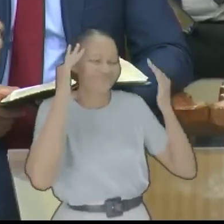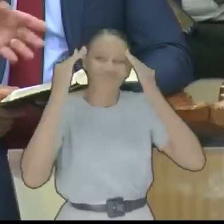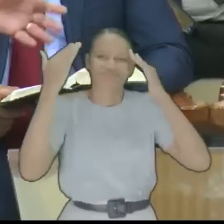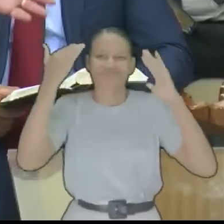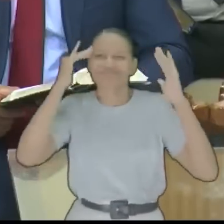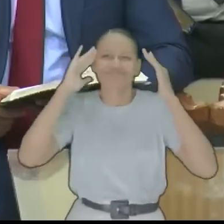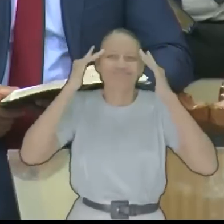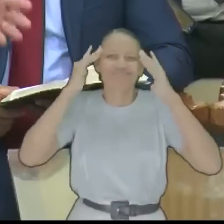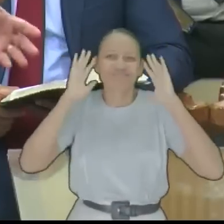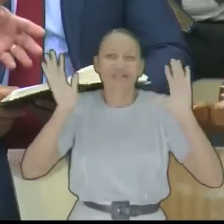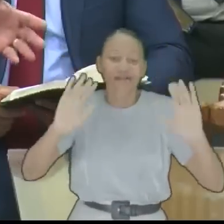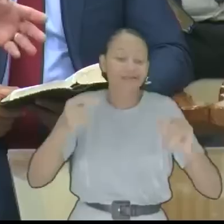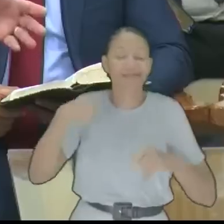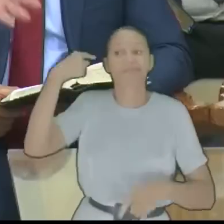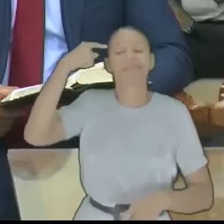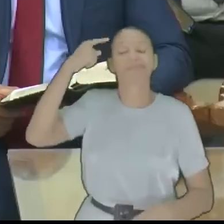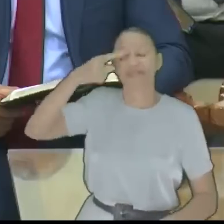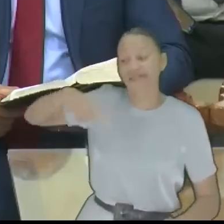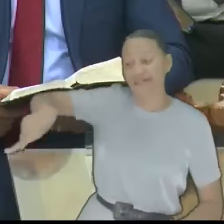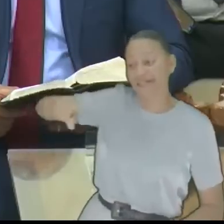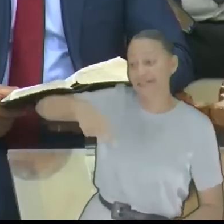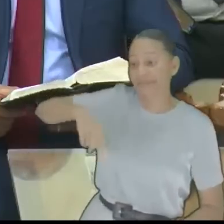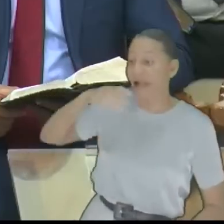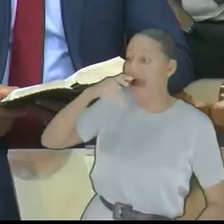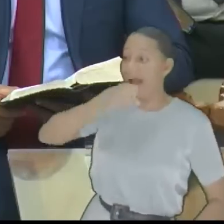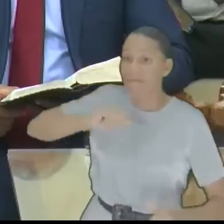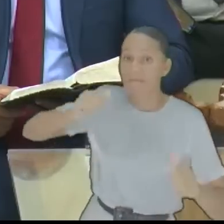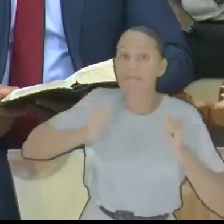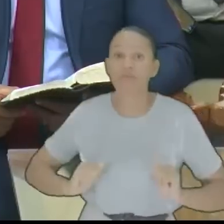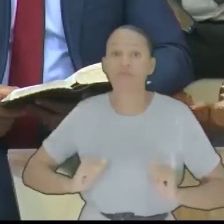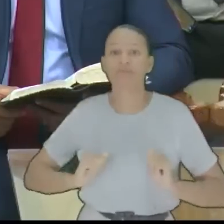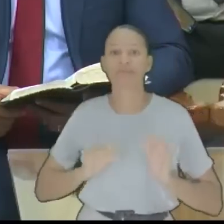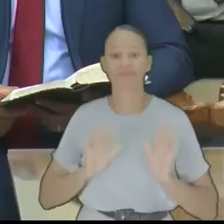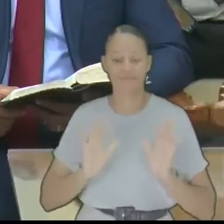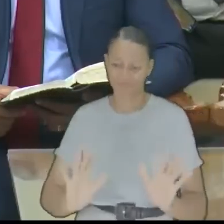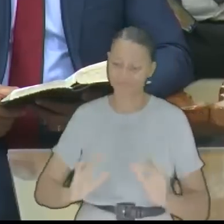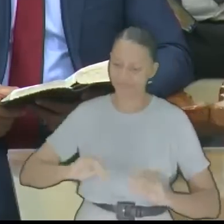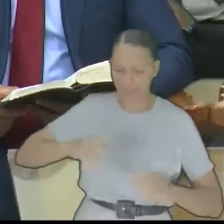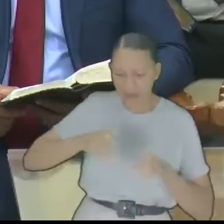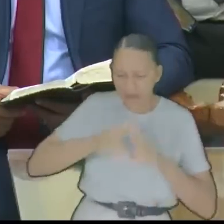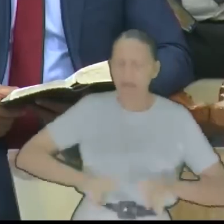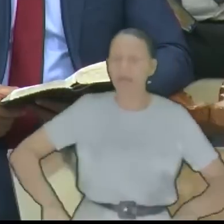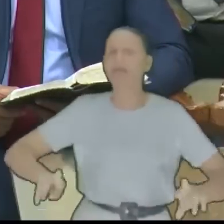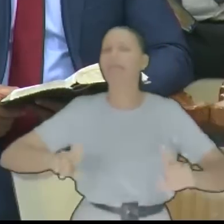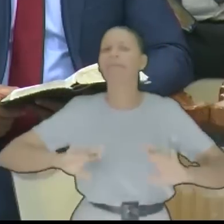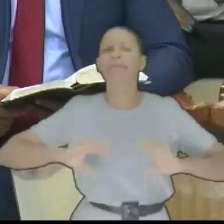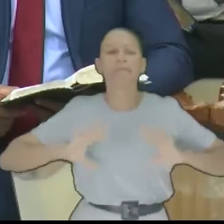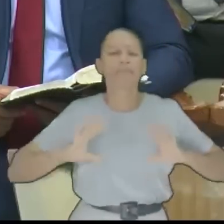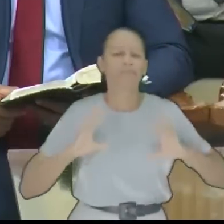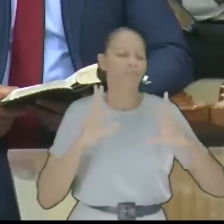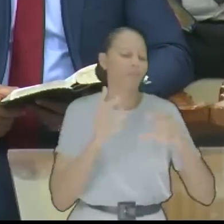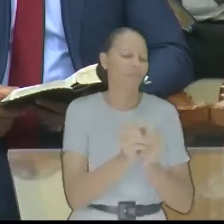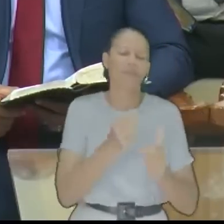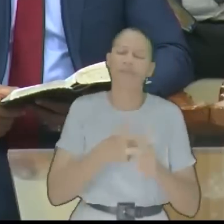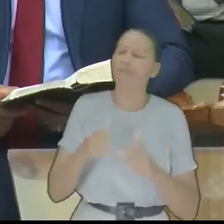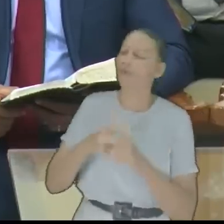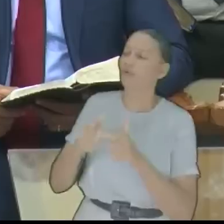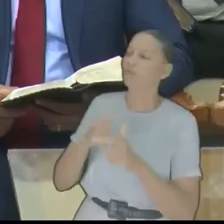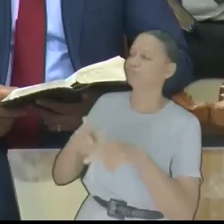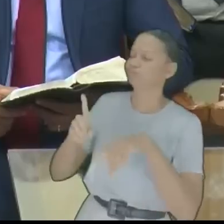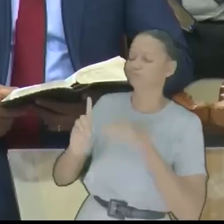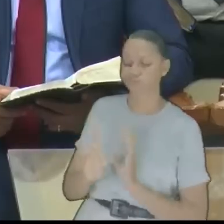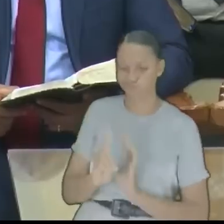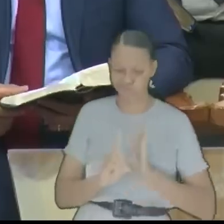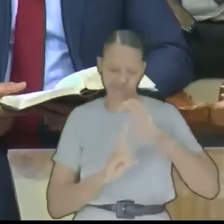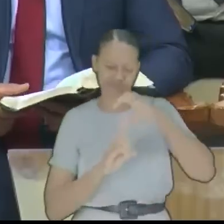que o Messias viria logo de uma vez para resolver todo o problema e reinar no